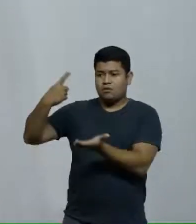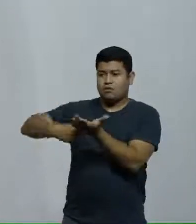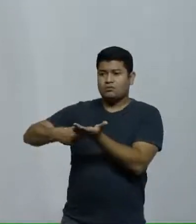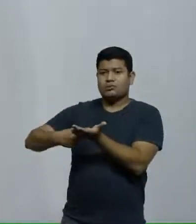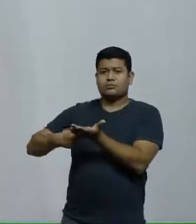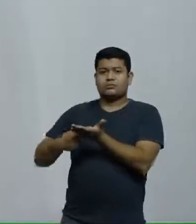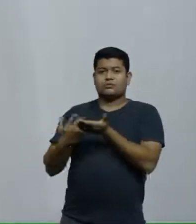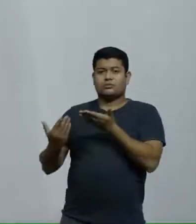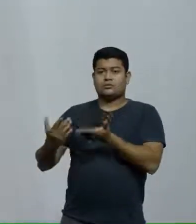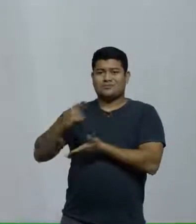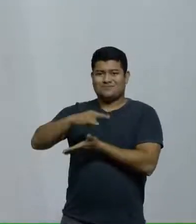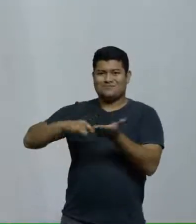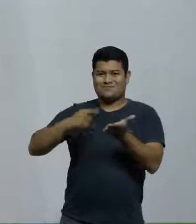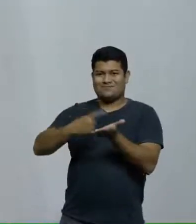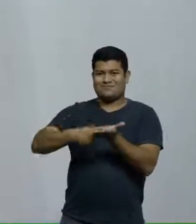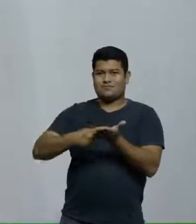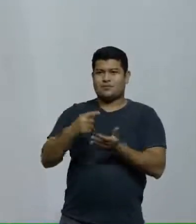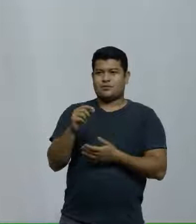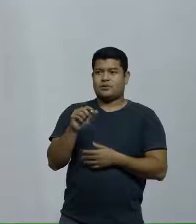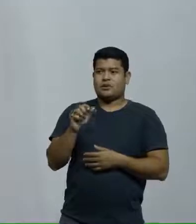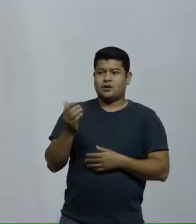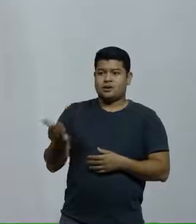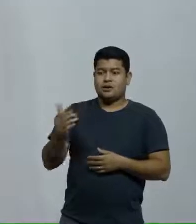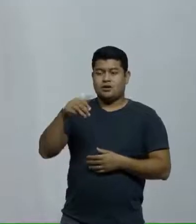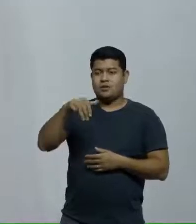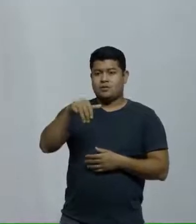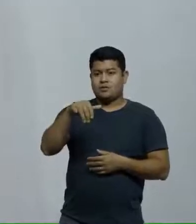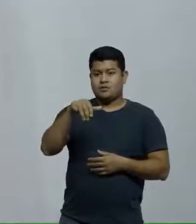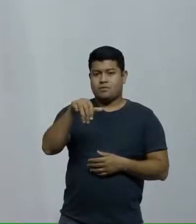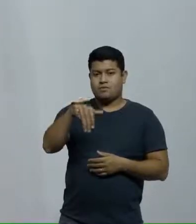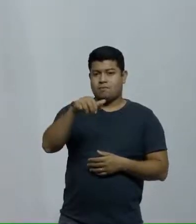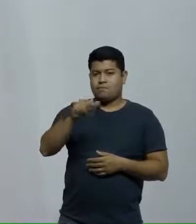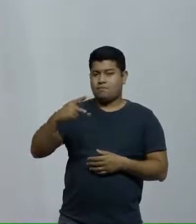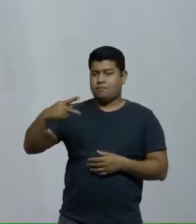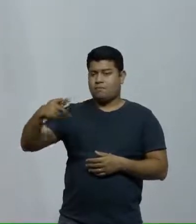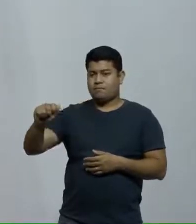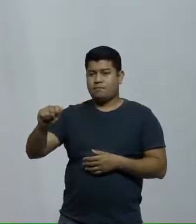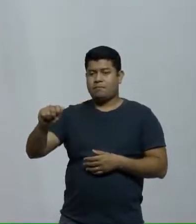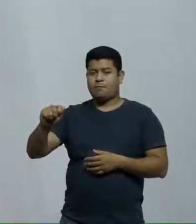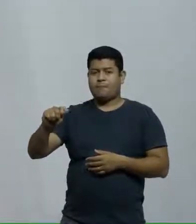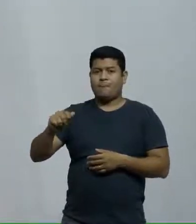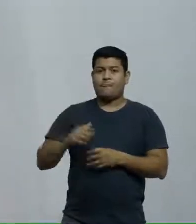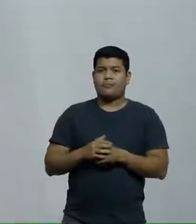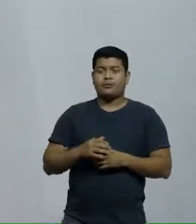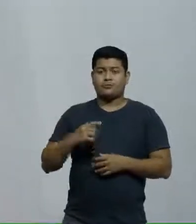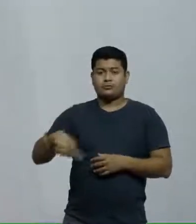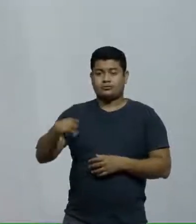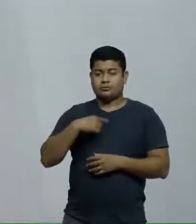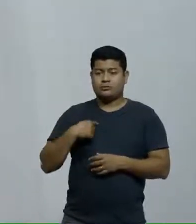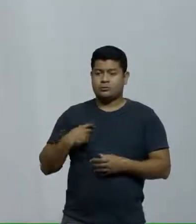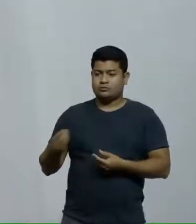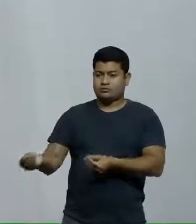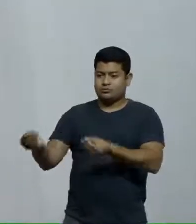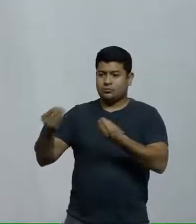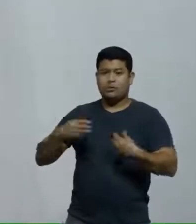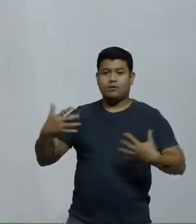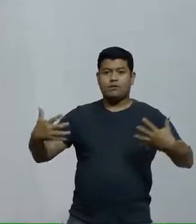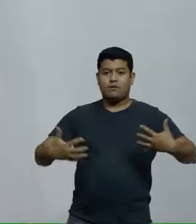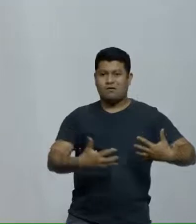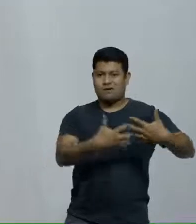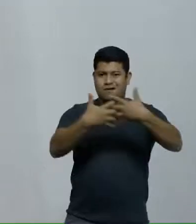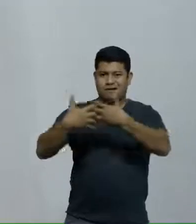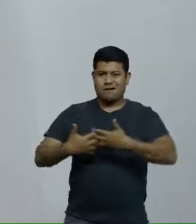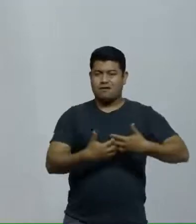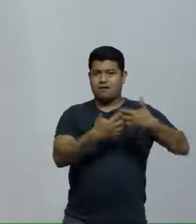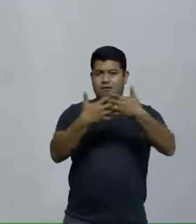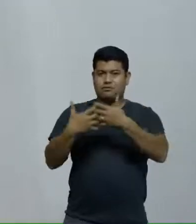agir com mais força. Então, nós recebemos como concessão ali um caminhão, né,